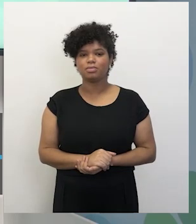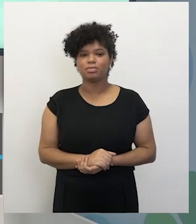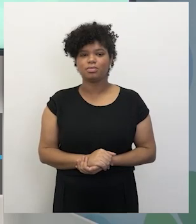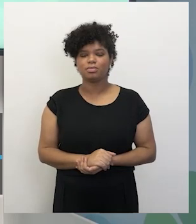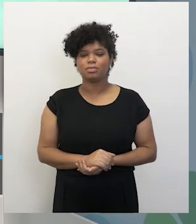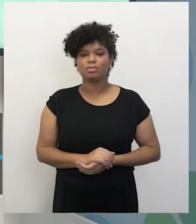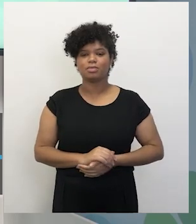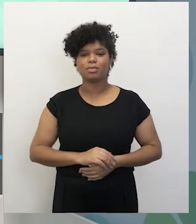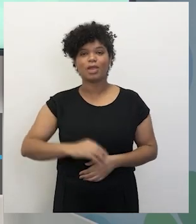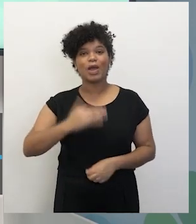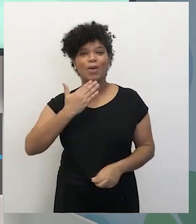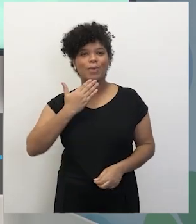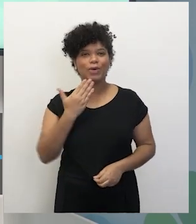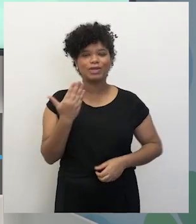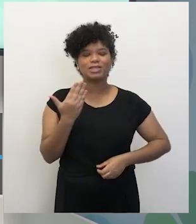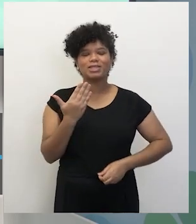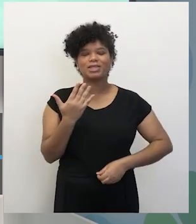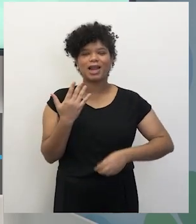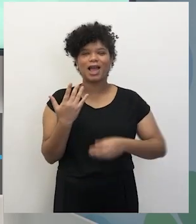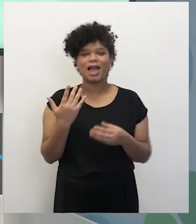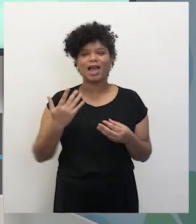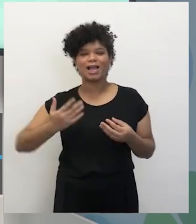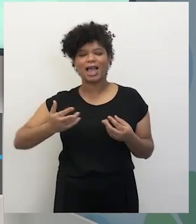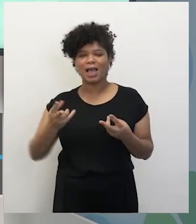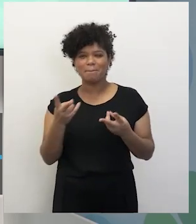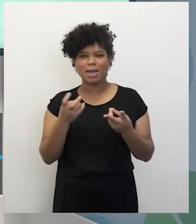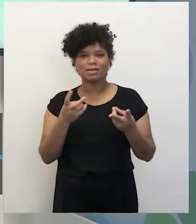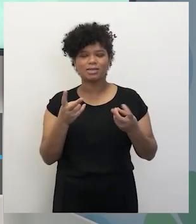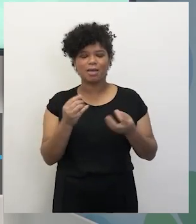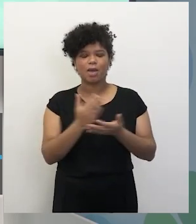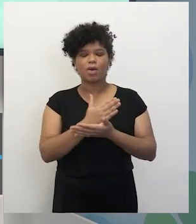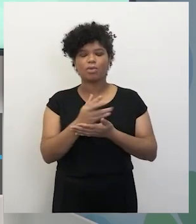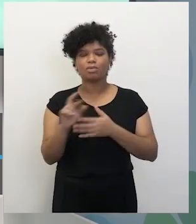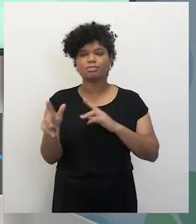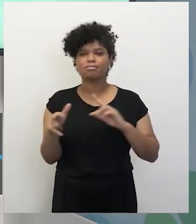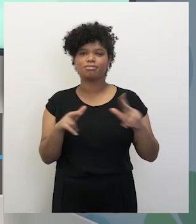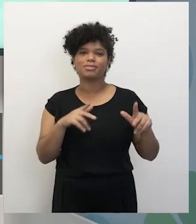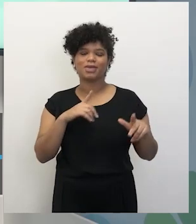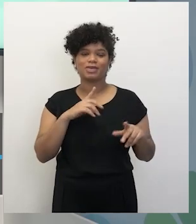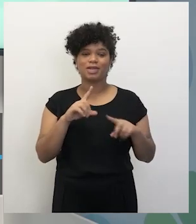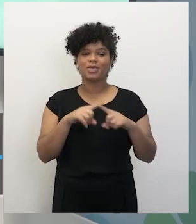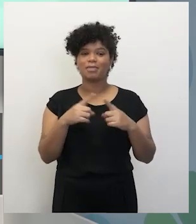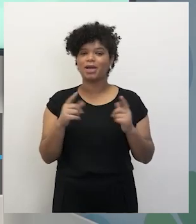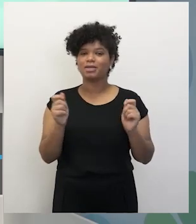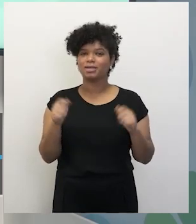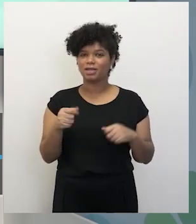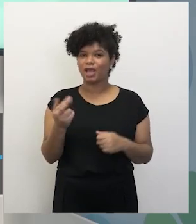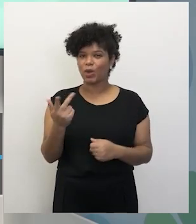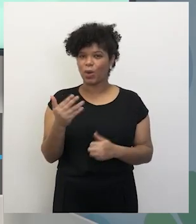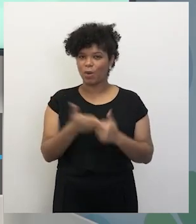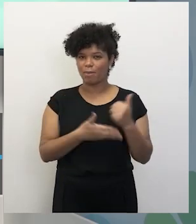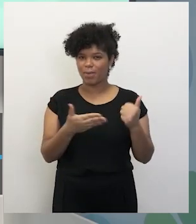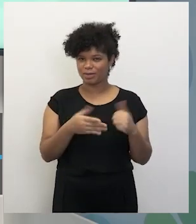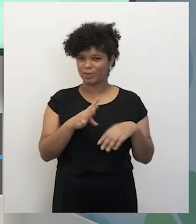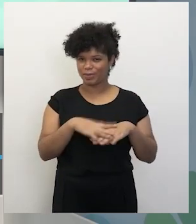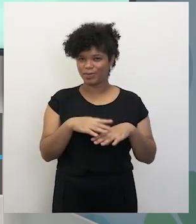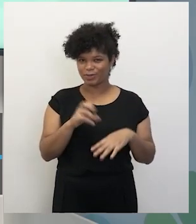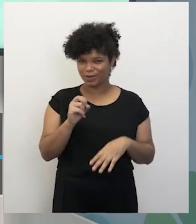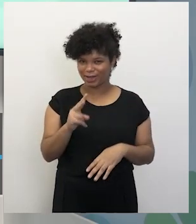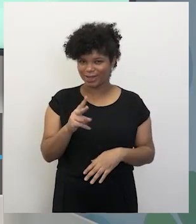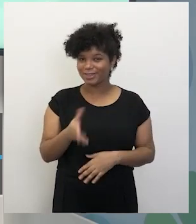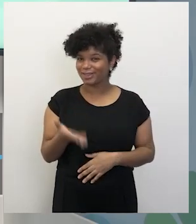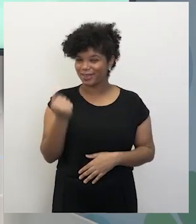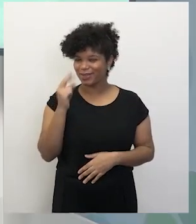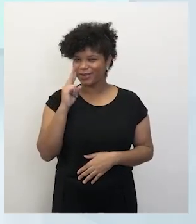questão, mostrar as ambiguidades, as diferenças que tem, mas que levam ao mesmo fundamento matemático. Tudo bem? Bom,